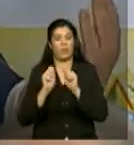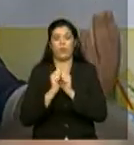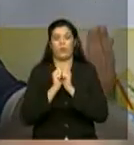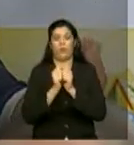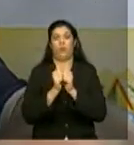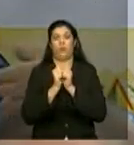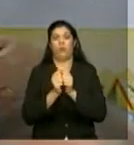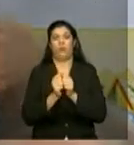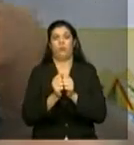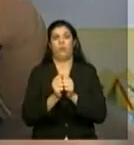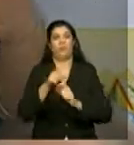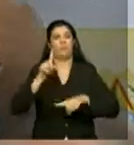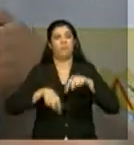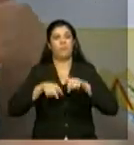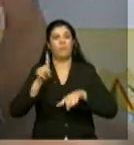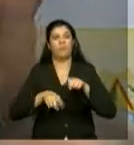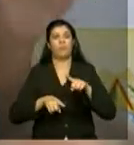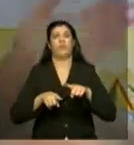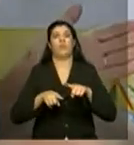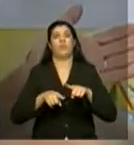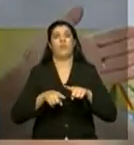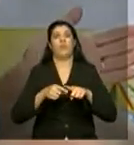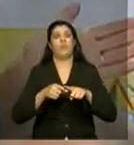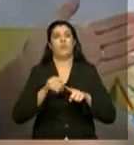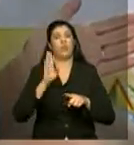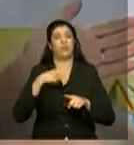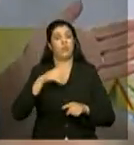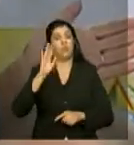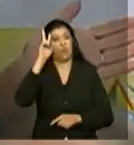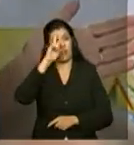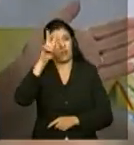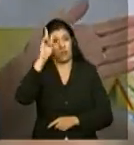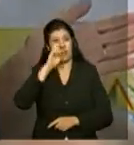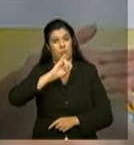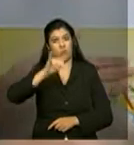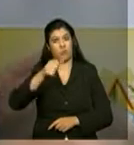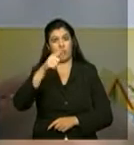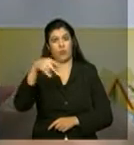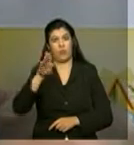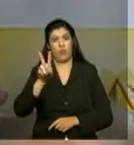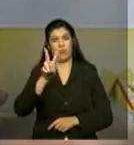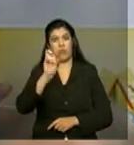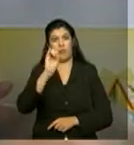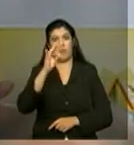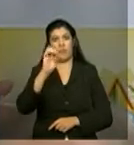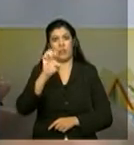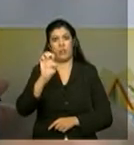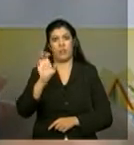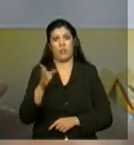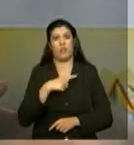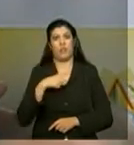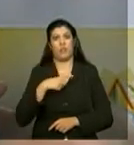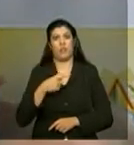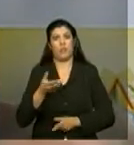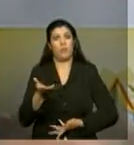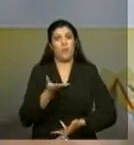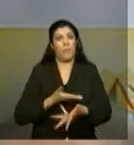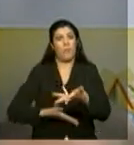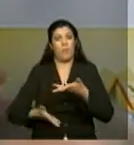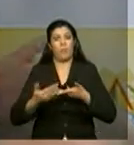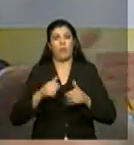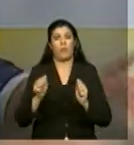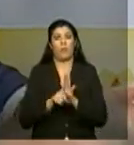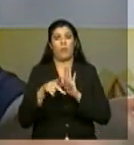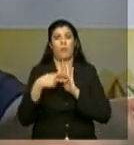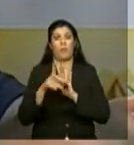estes instrumentos inclusive bem lembrado pelo joão vicente com esta estas tratativas do doutor já